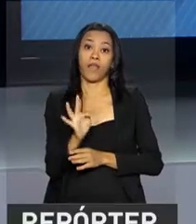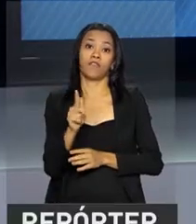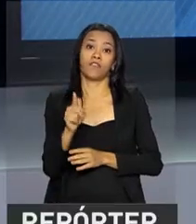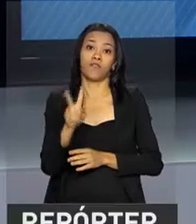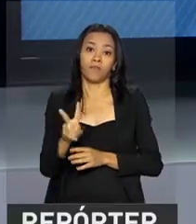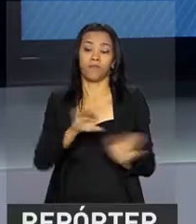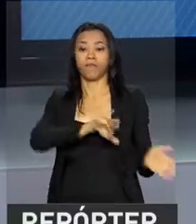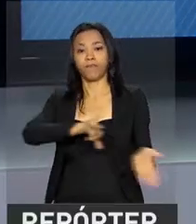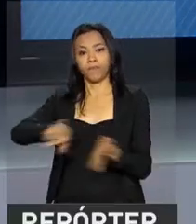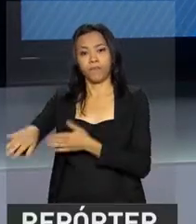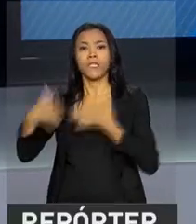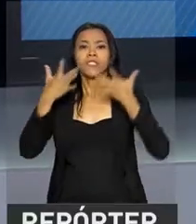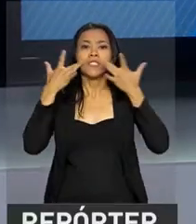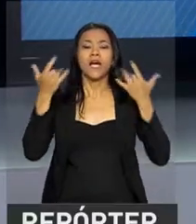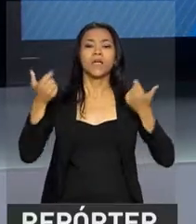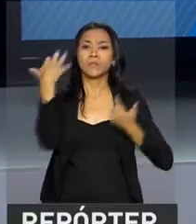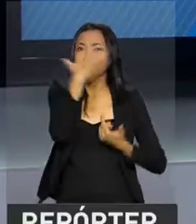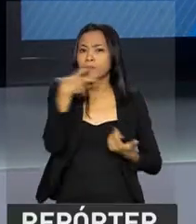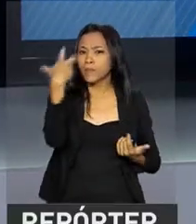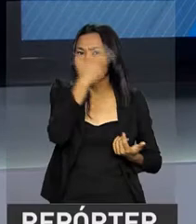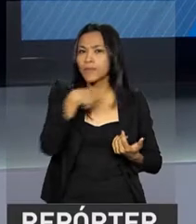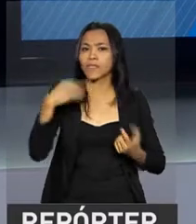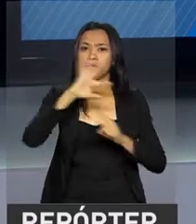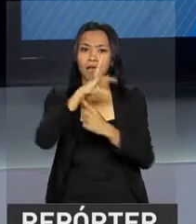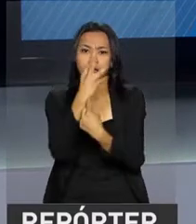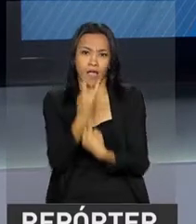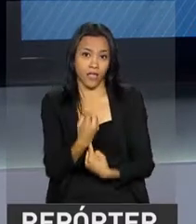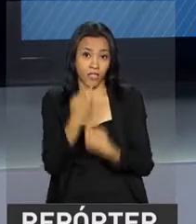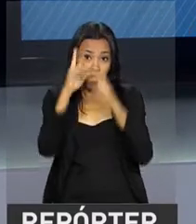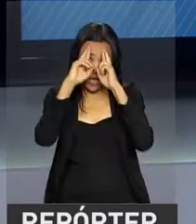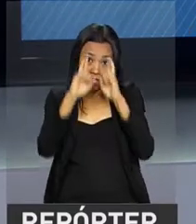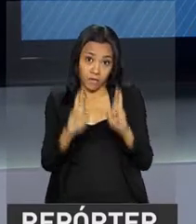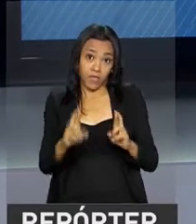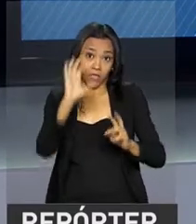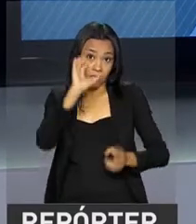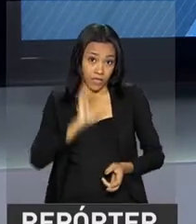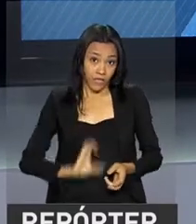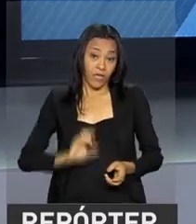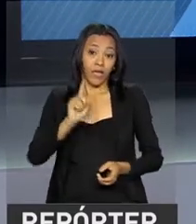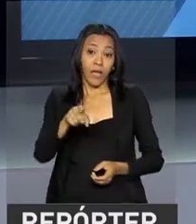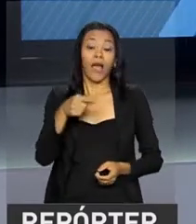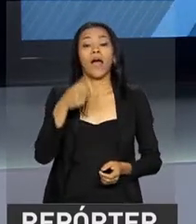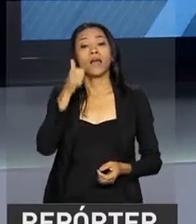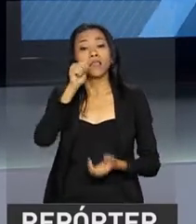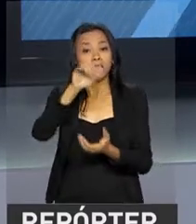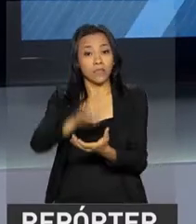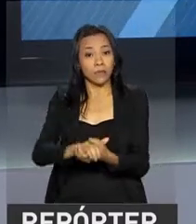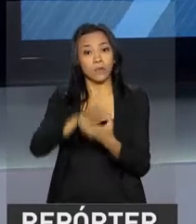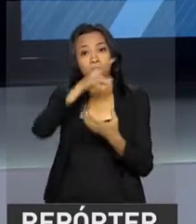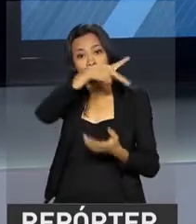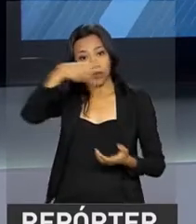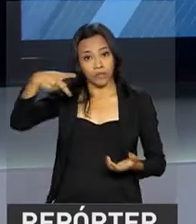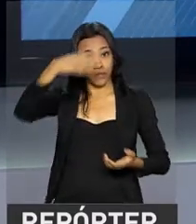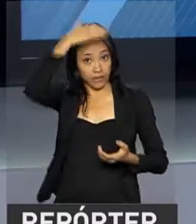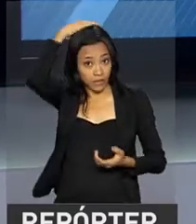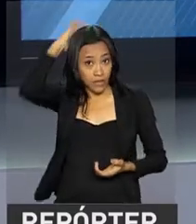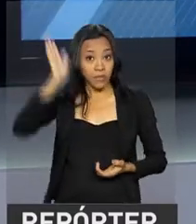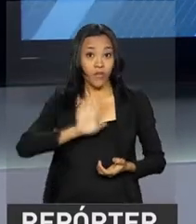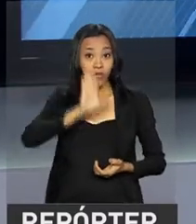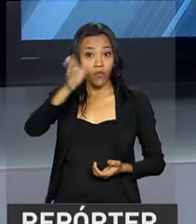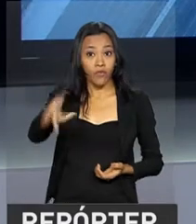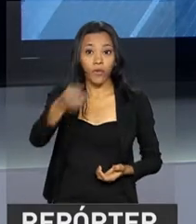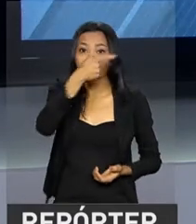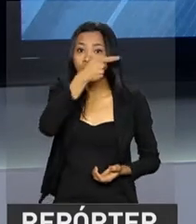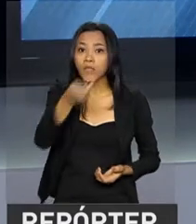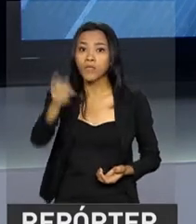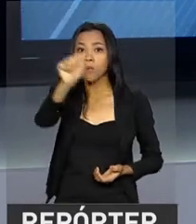Teatro, música, arte e respeito à cidadania. A primeira-dama, embaixadora do programa Criança Feliz, Marcela Temer, visitou uma